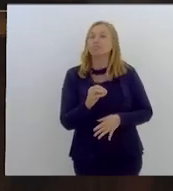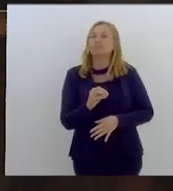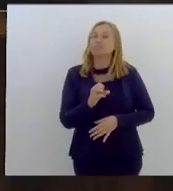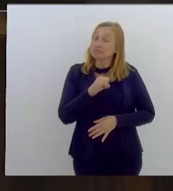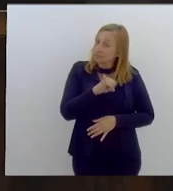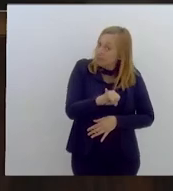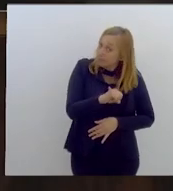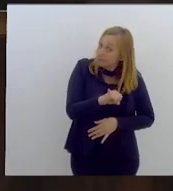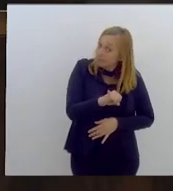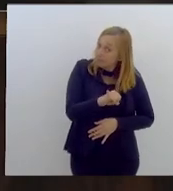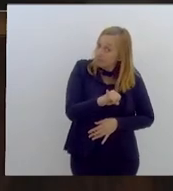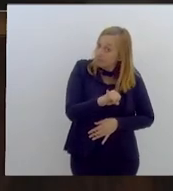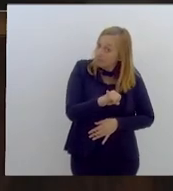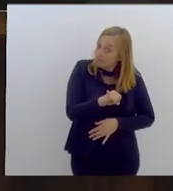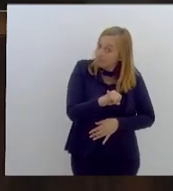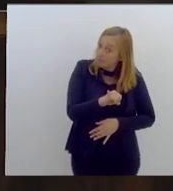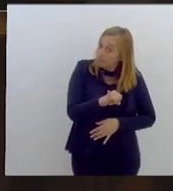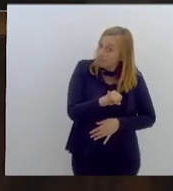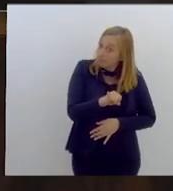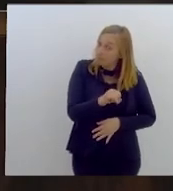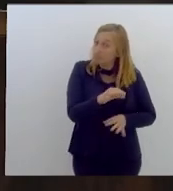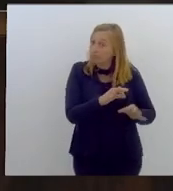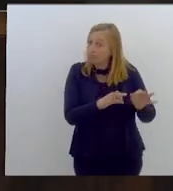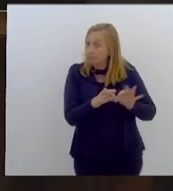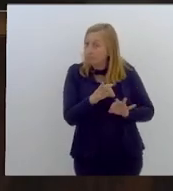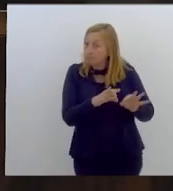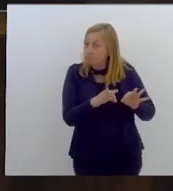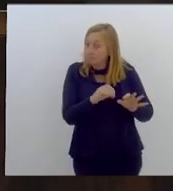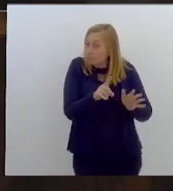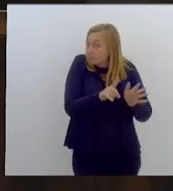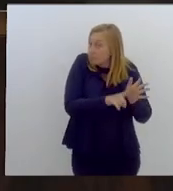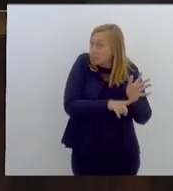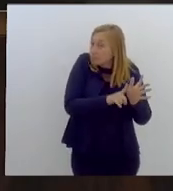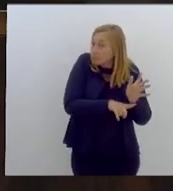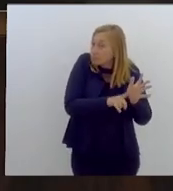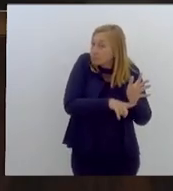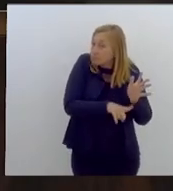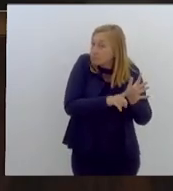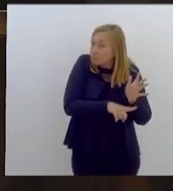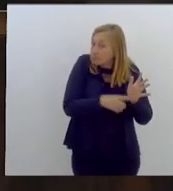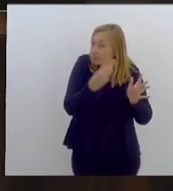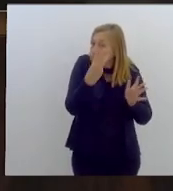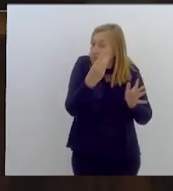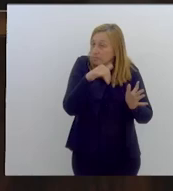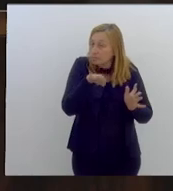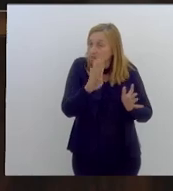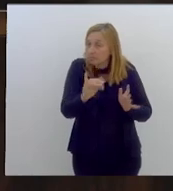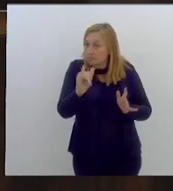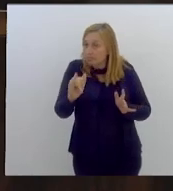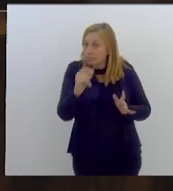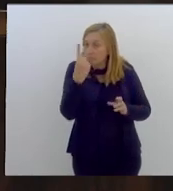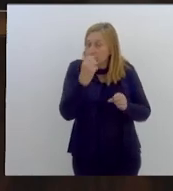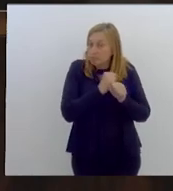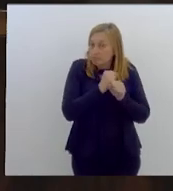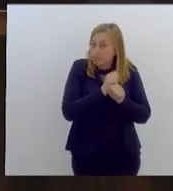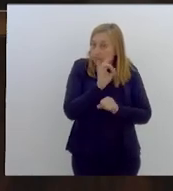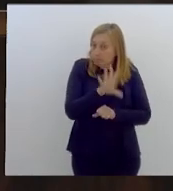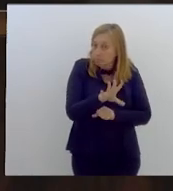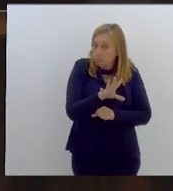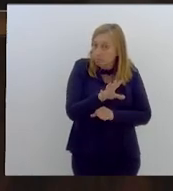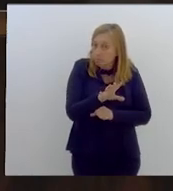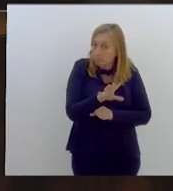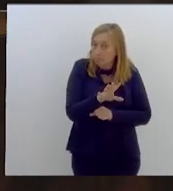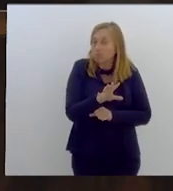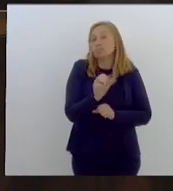Se essa planilha é para descontar esses 3 bi e num ano só, aí